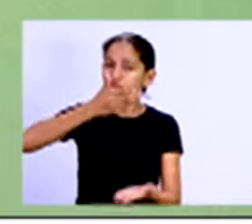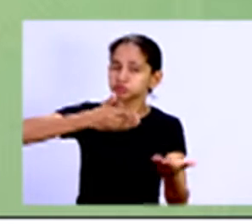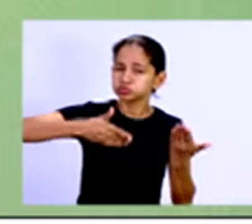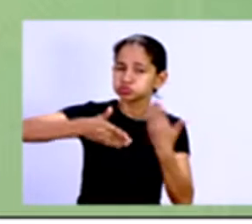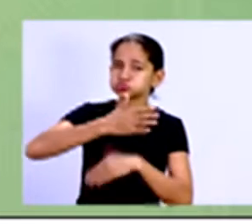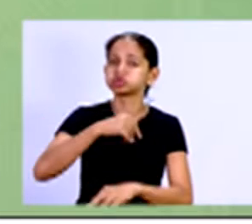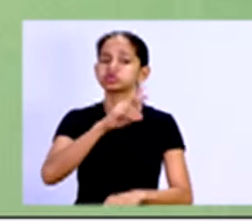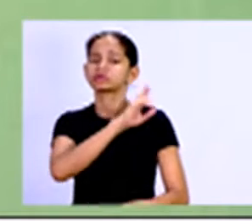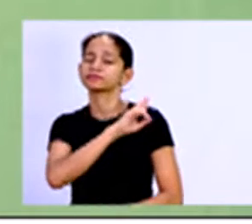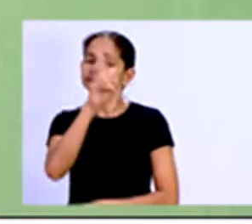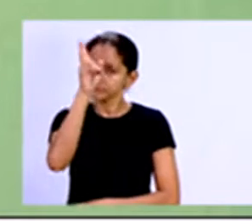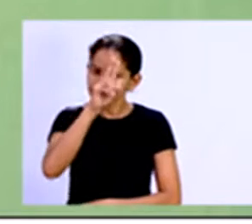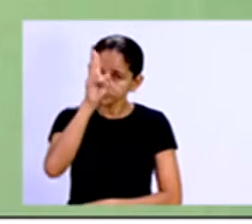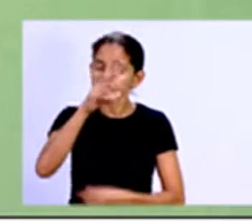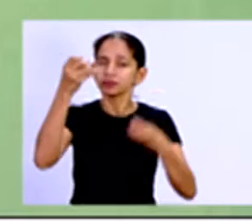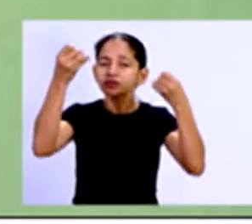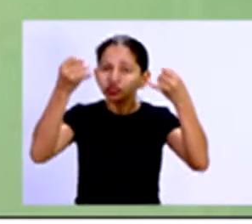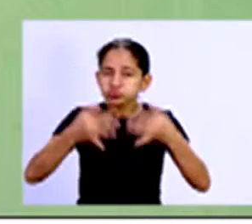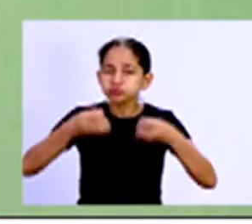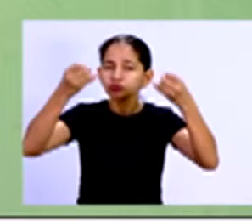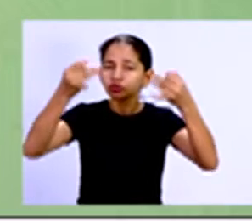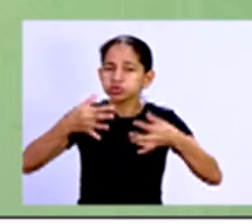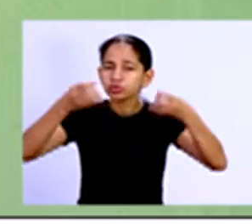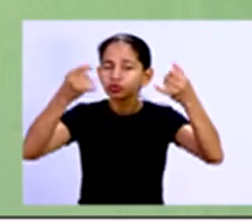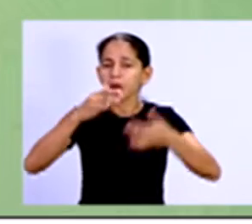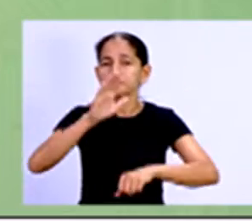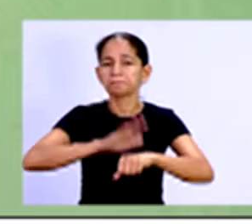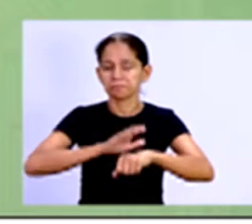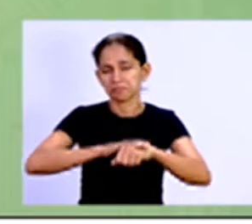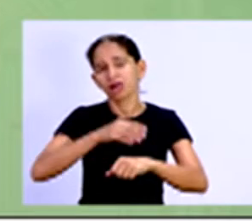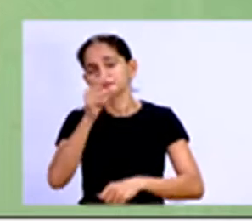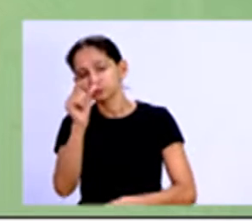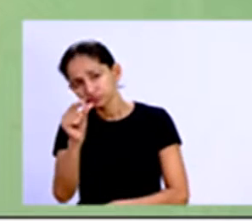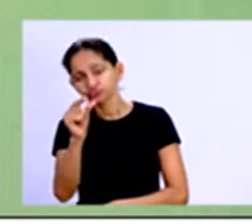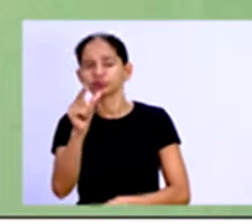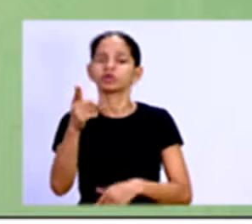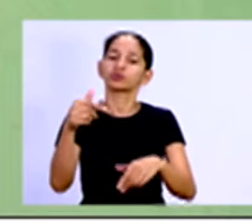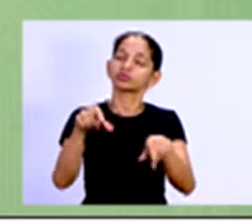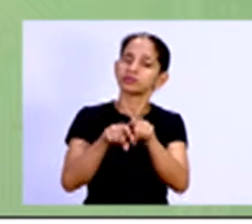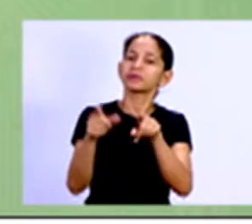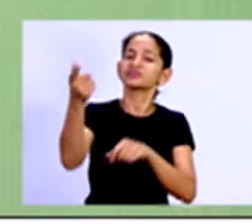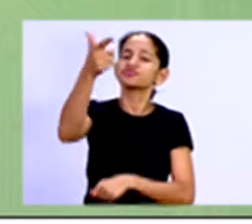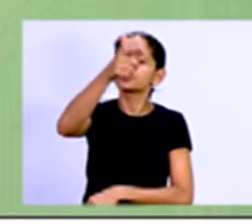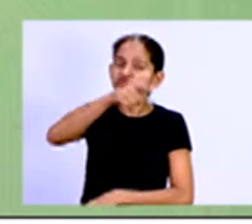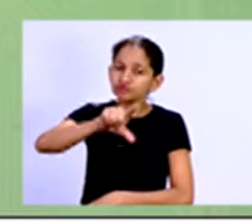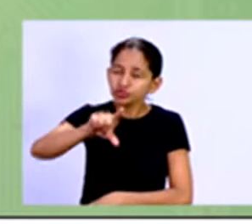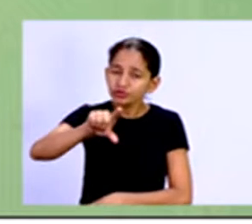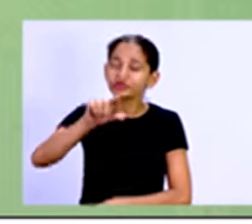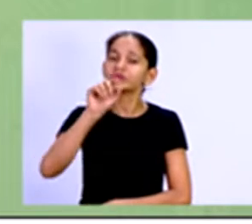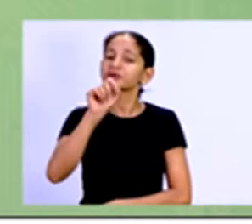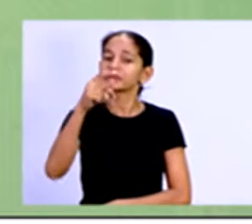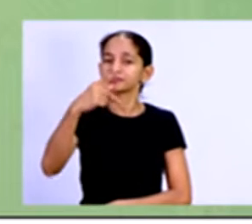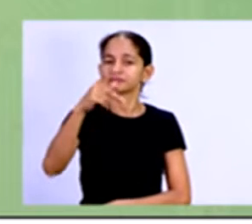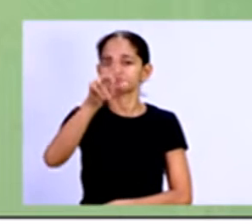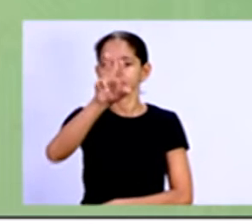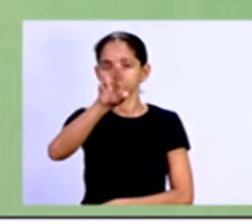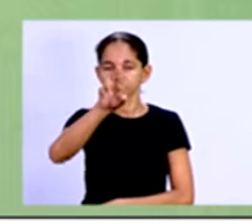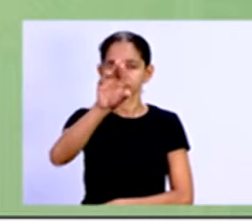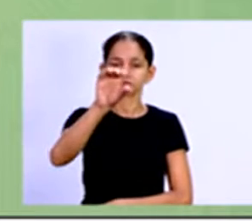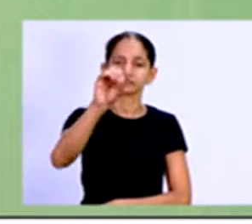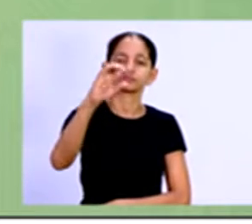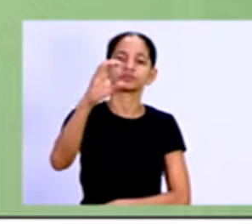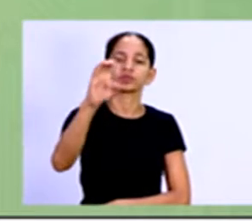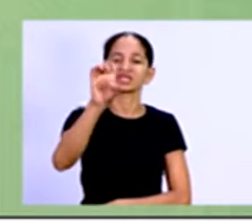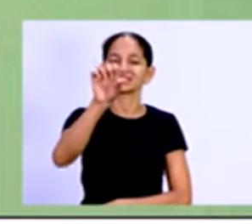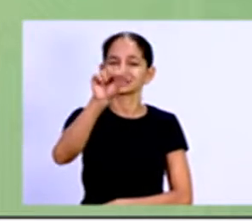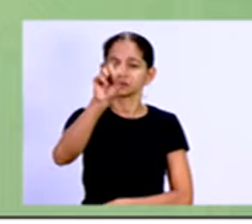e continuar especificando um pouco mais. A gente fala assim, o processo de socialização, de novo a ideia de processo, que é